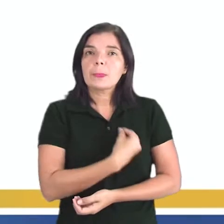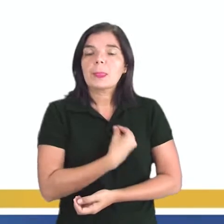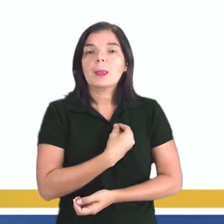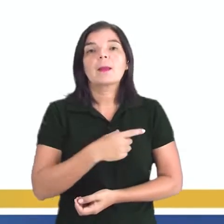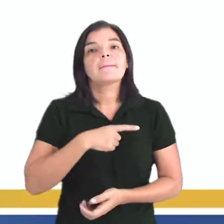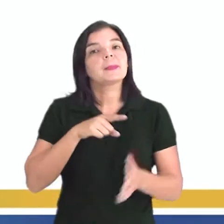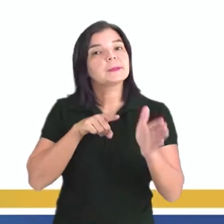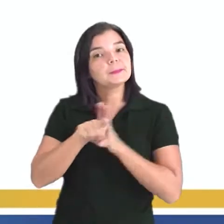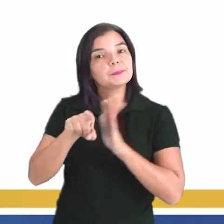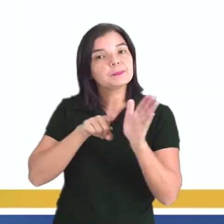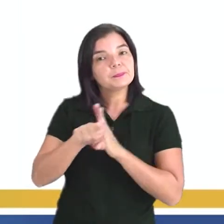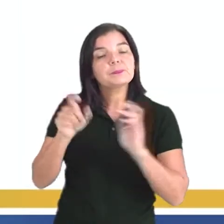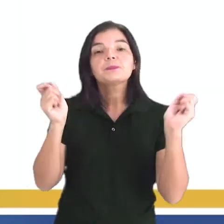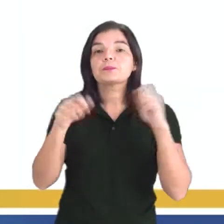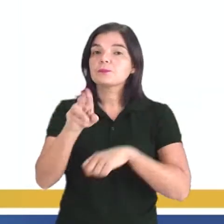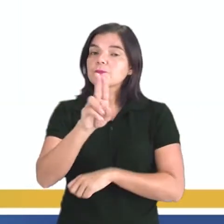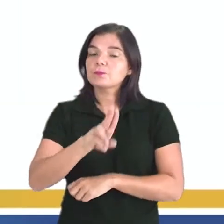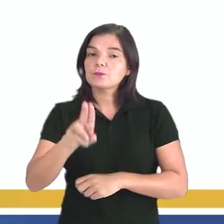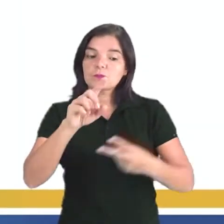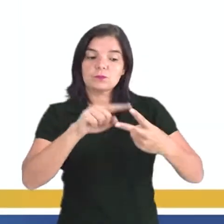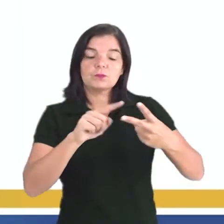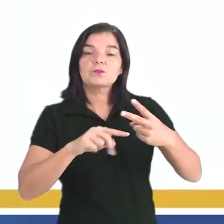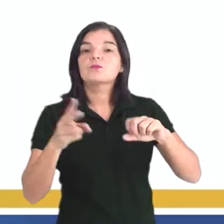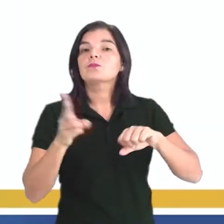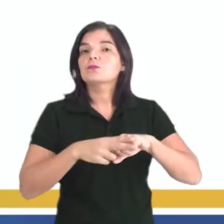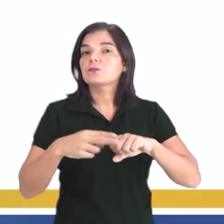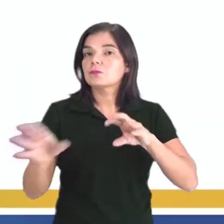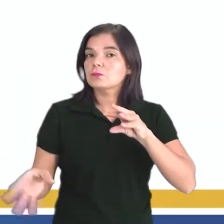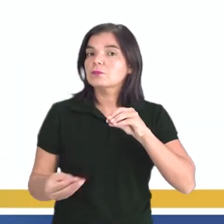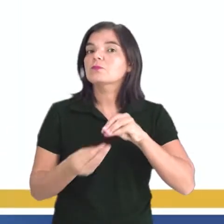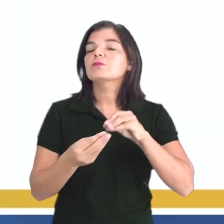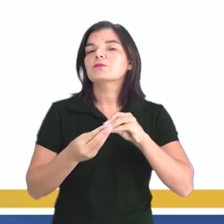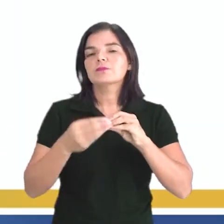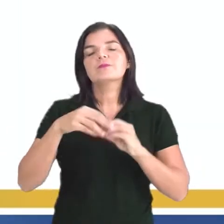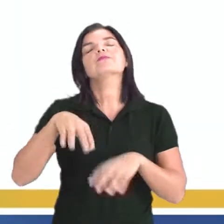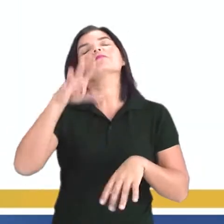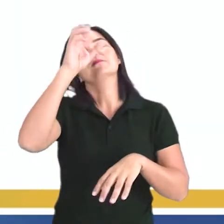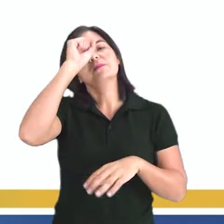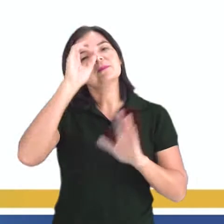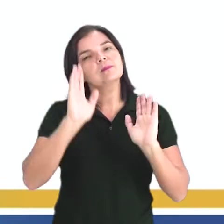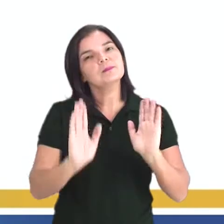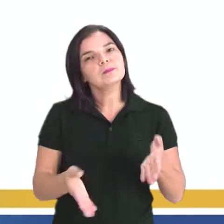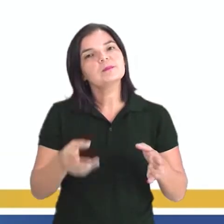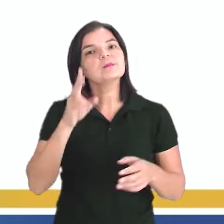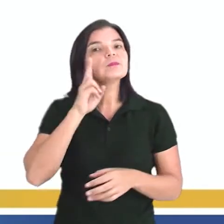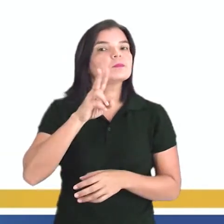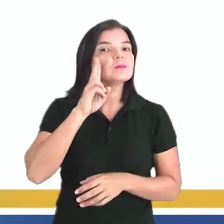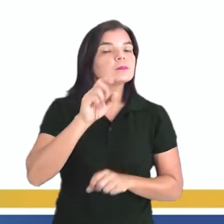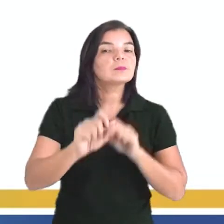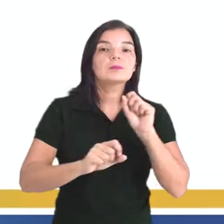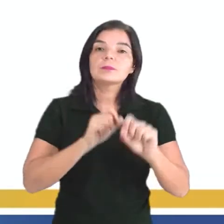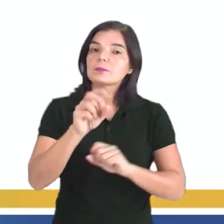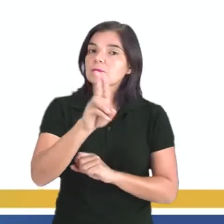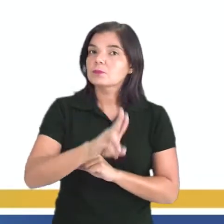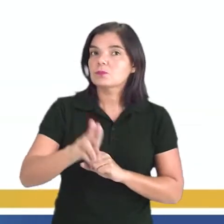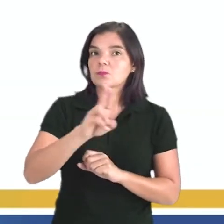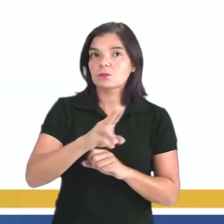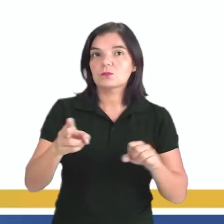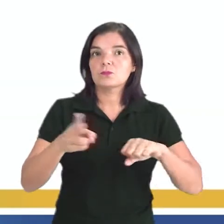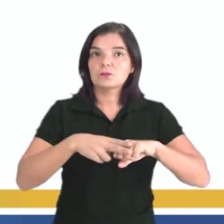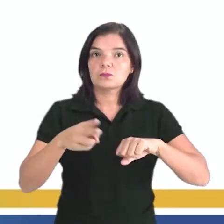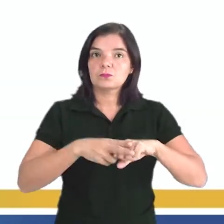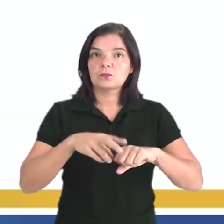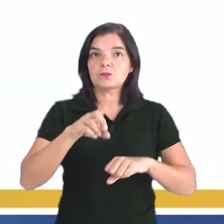fazer perguntas, nós podemos usar dois verbos auxiliares, nós já aprendemos sobre isso, né? Então, vamos só relembrar que nós usamos o verbo